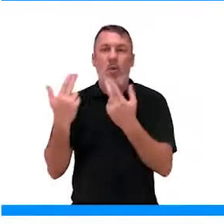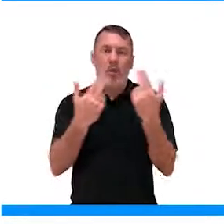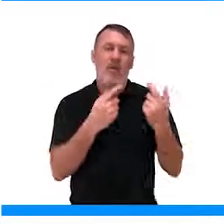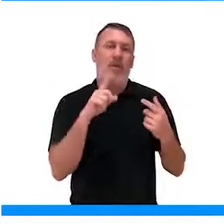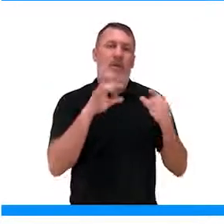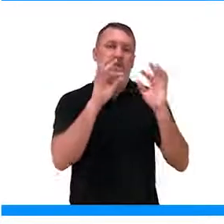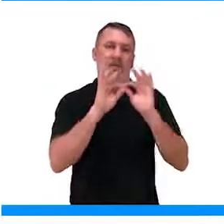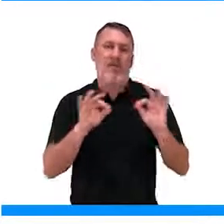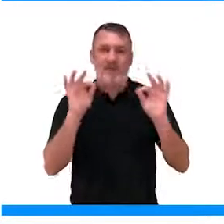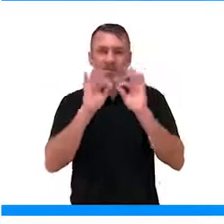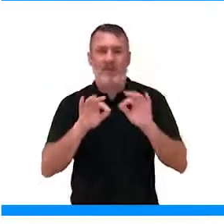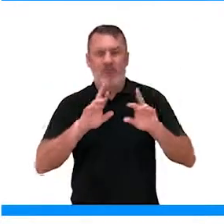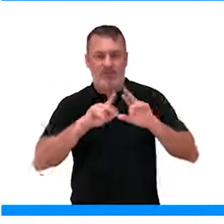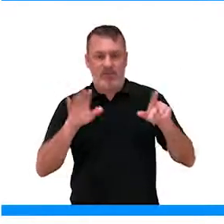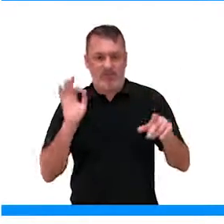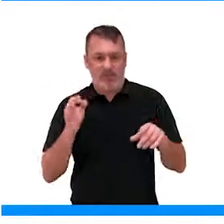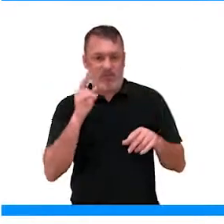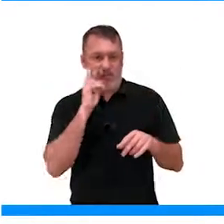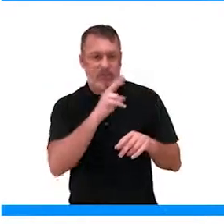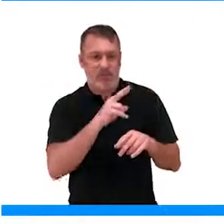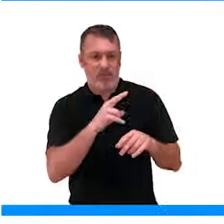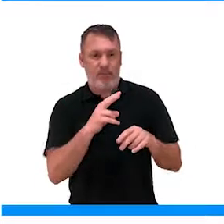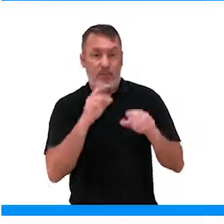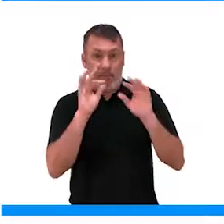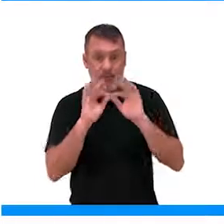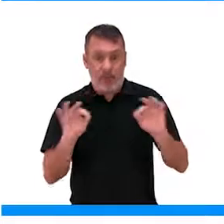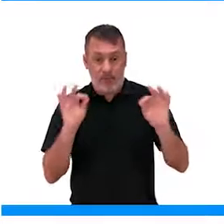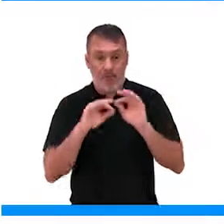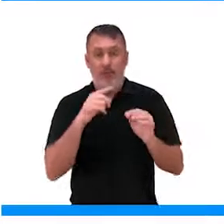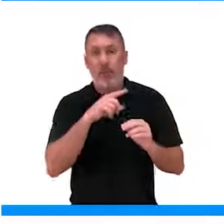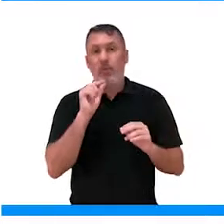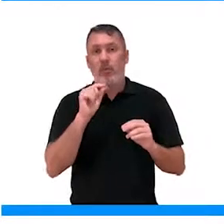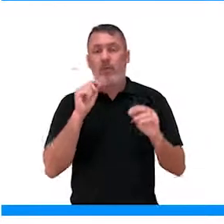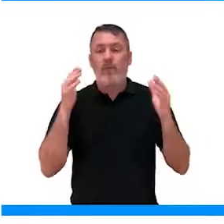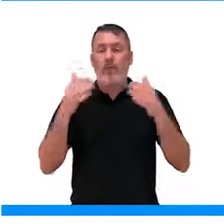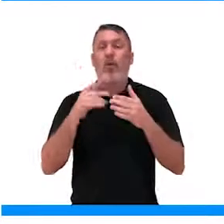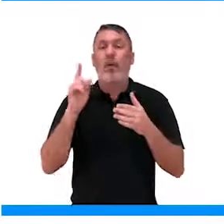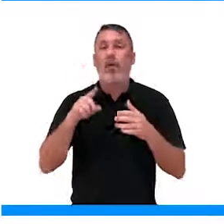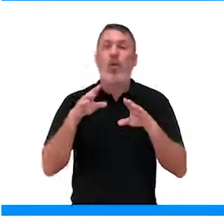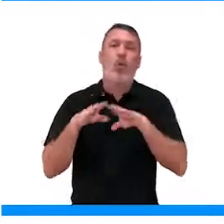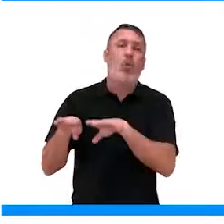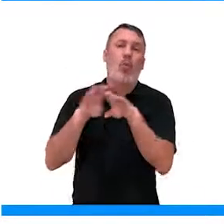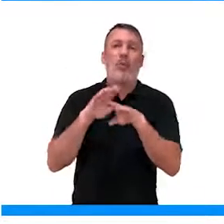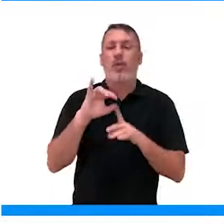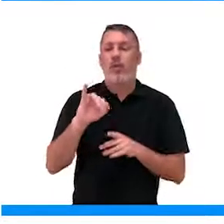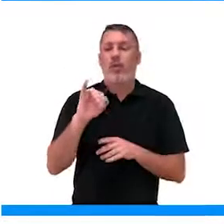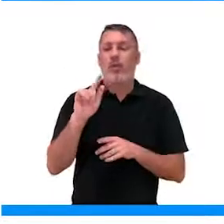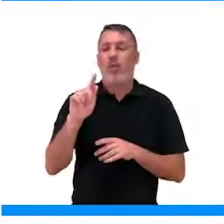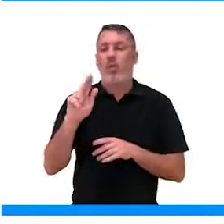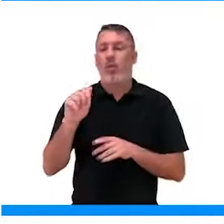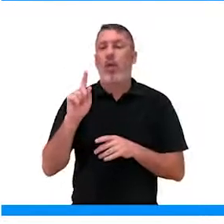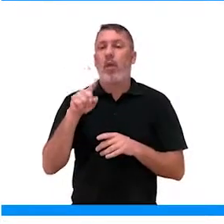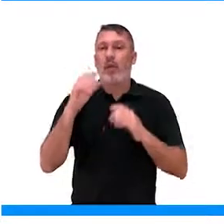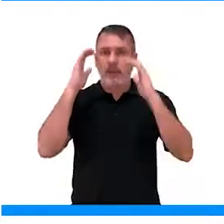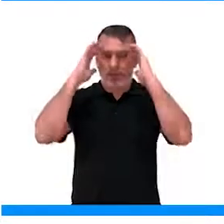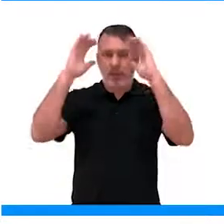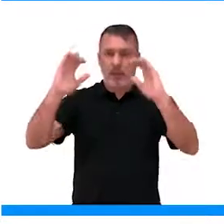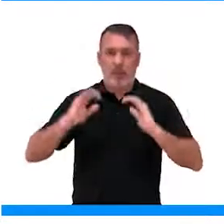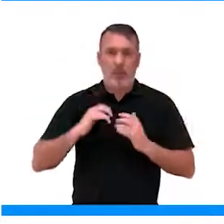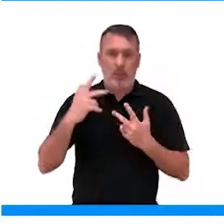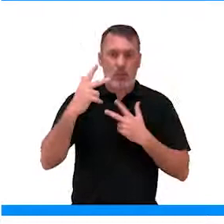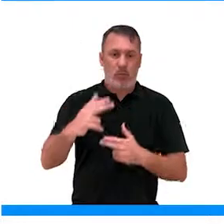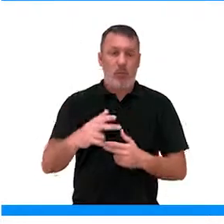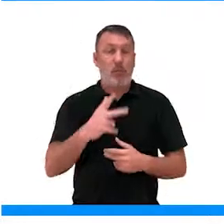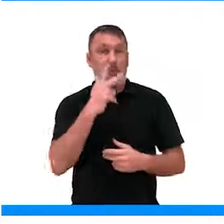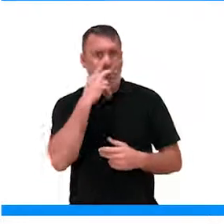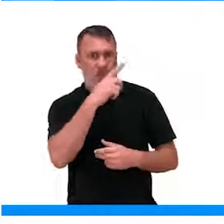na igualdade. São várias frases, né, e essas frases elas remetem à igualdade, ao respeito ao outro. Bom,